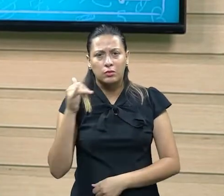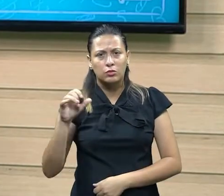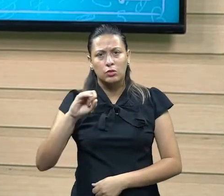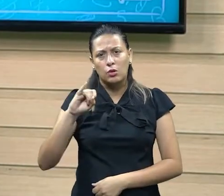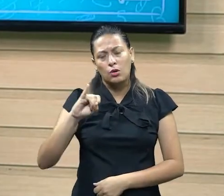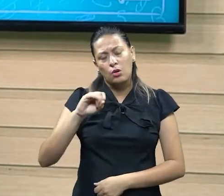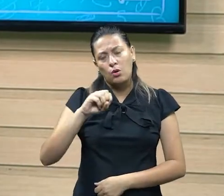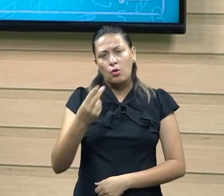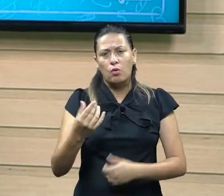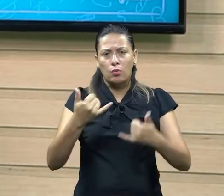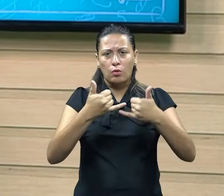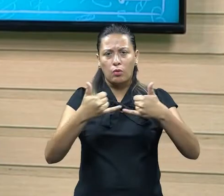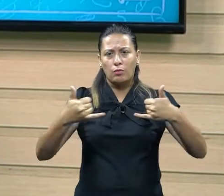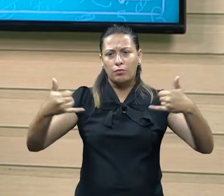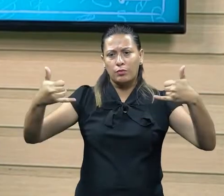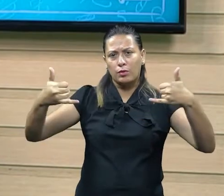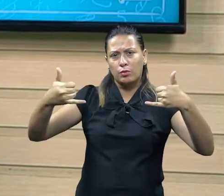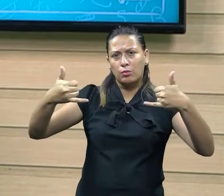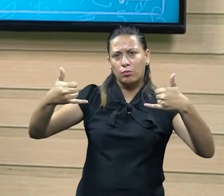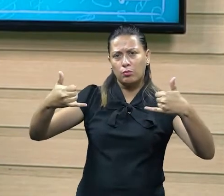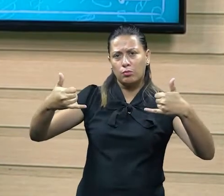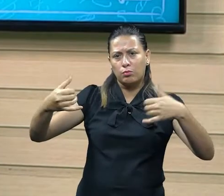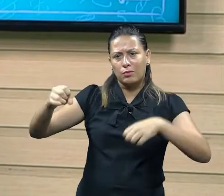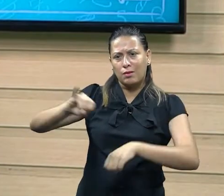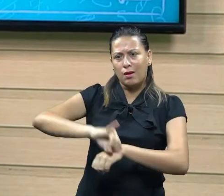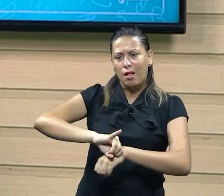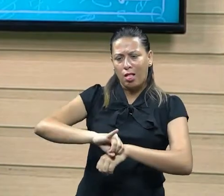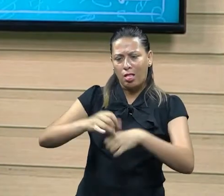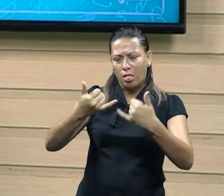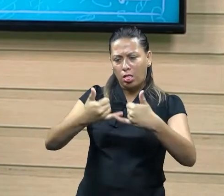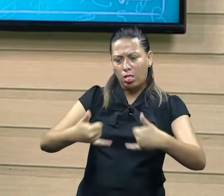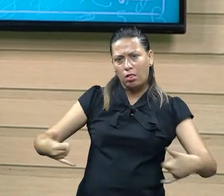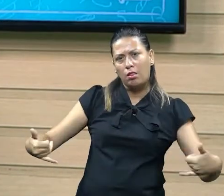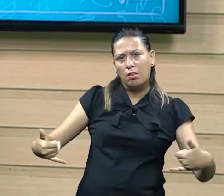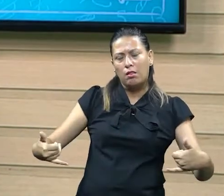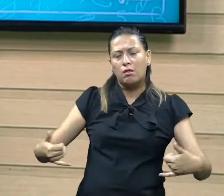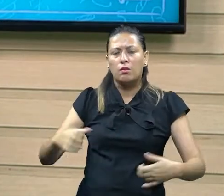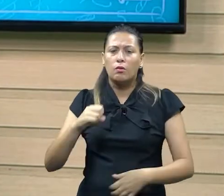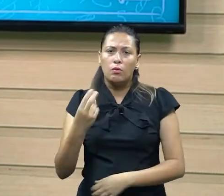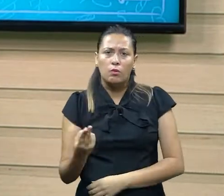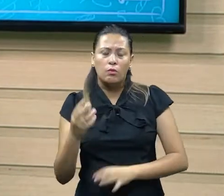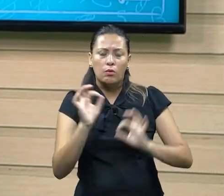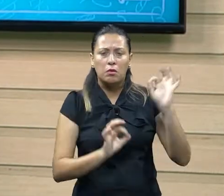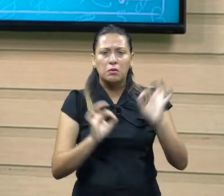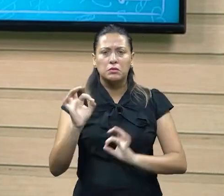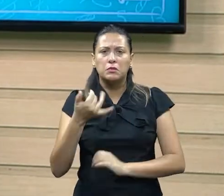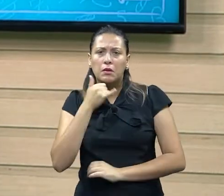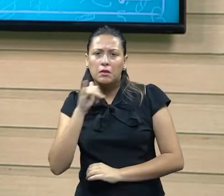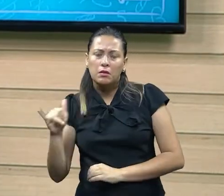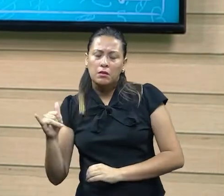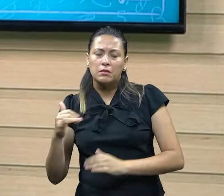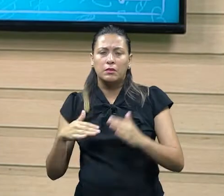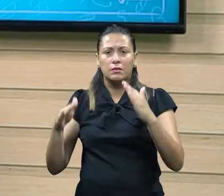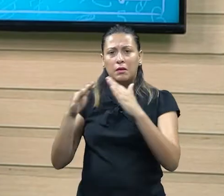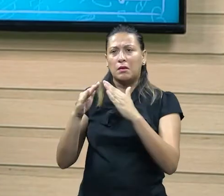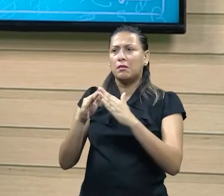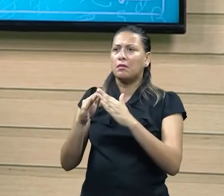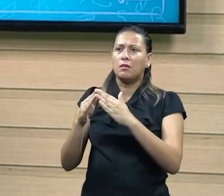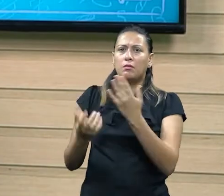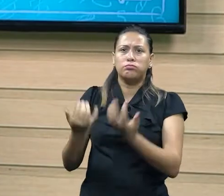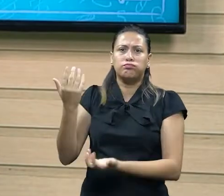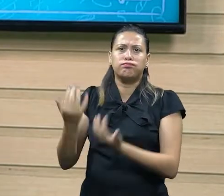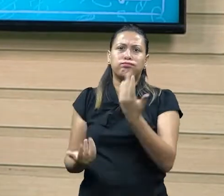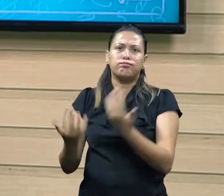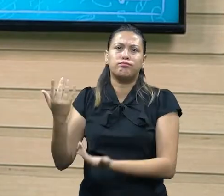fio, ou se a instalação elétrica de uma residência acabou por pegar